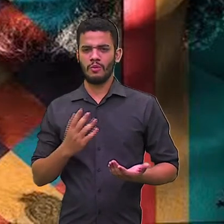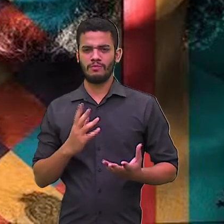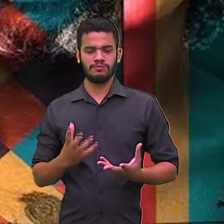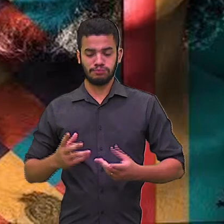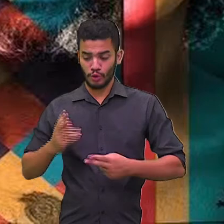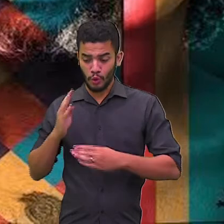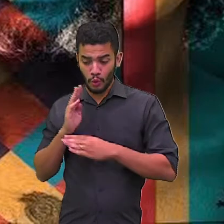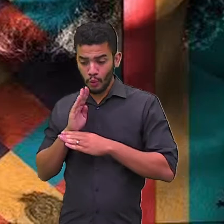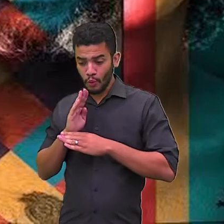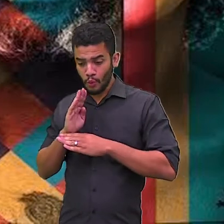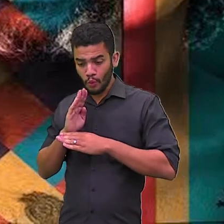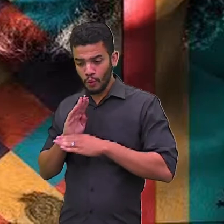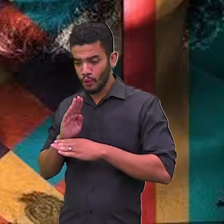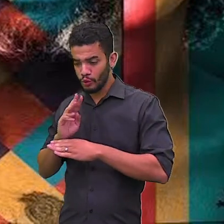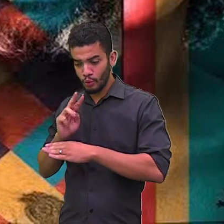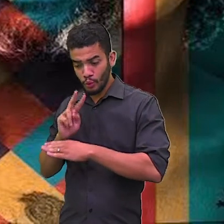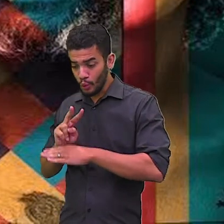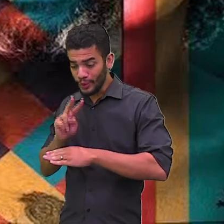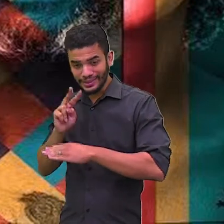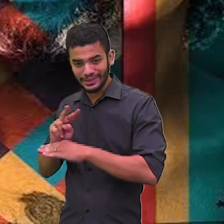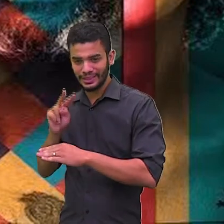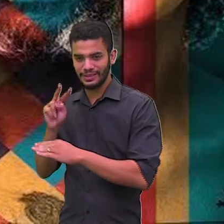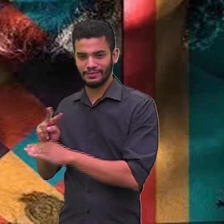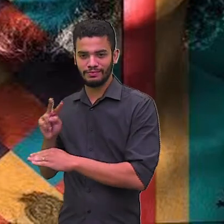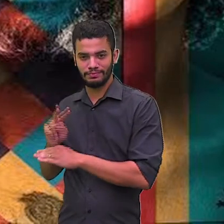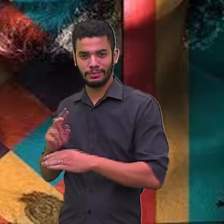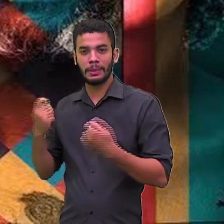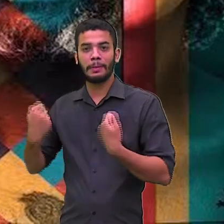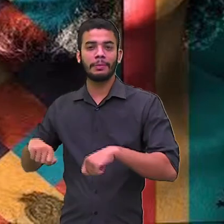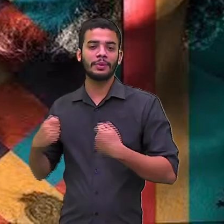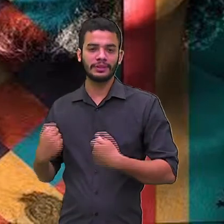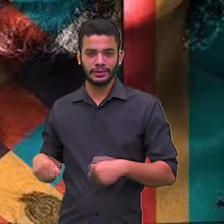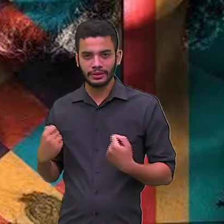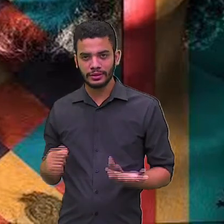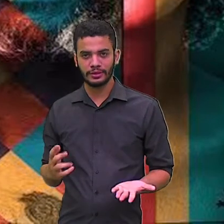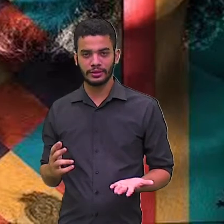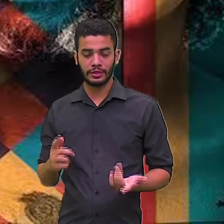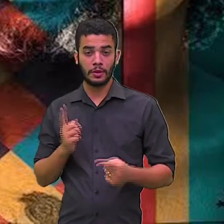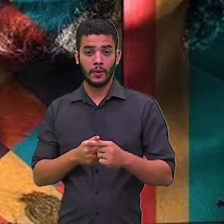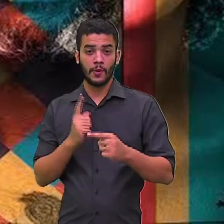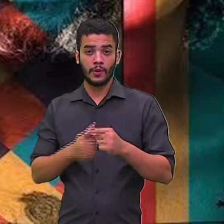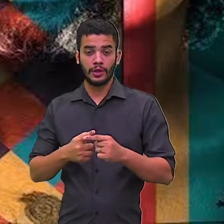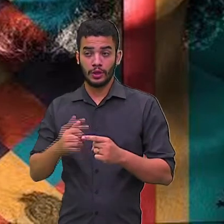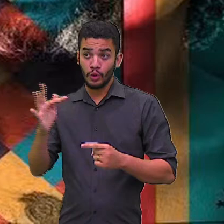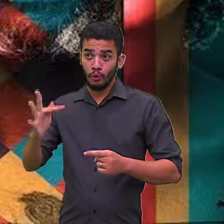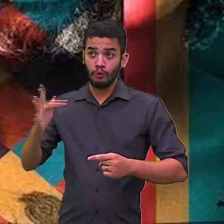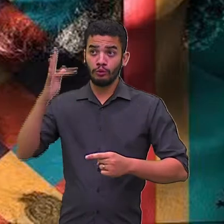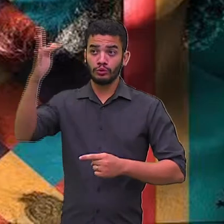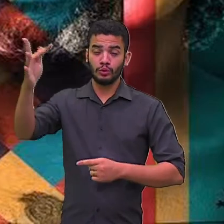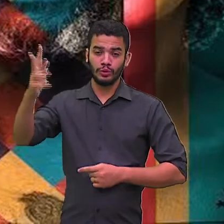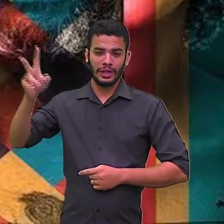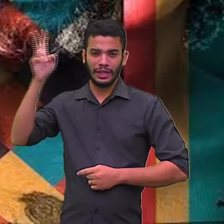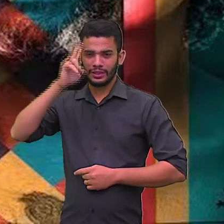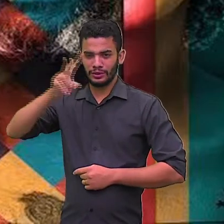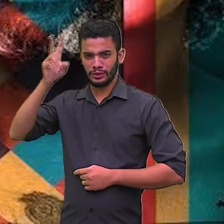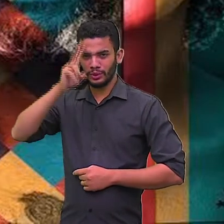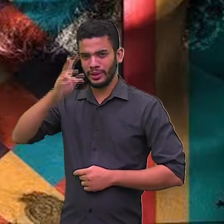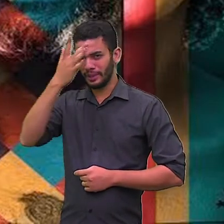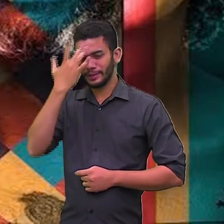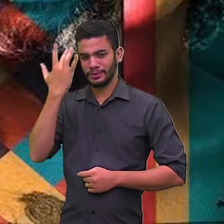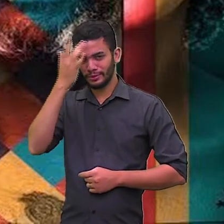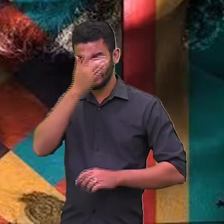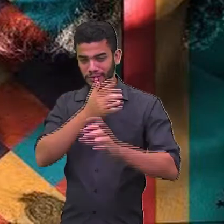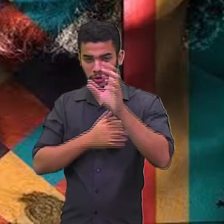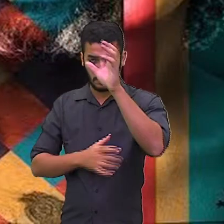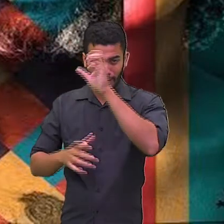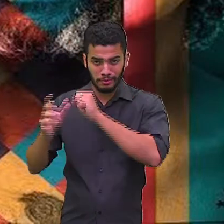futuro e que este futuro estará garantido através do seu saber, através da preservação